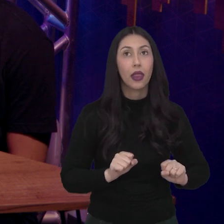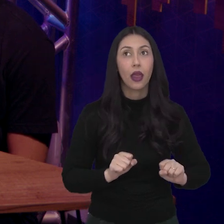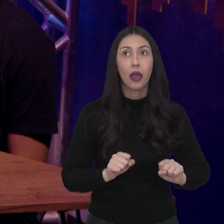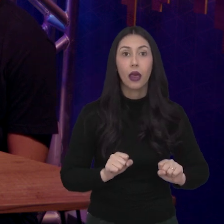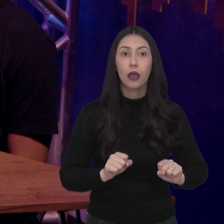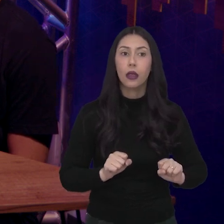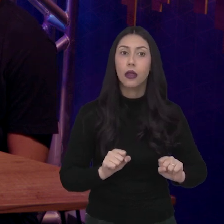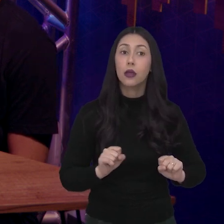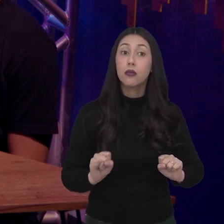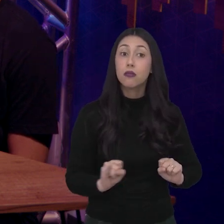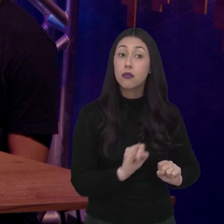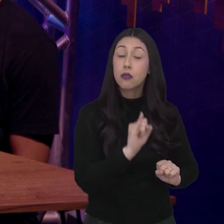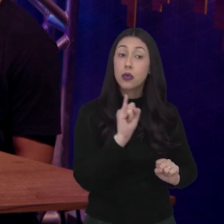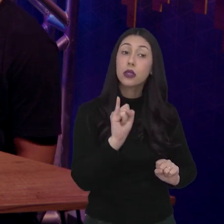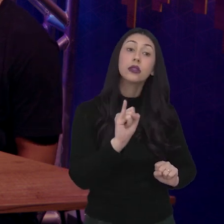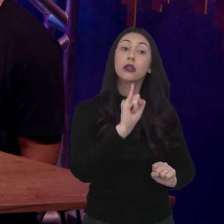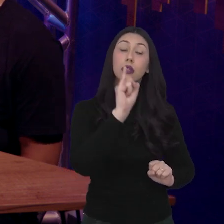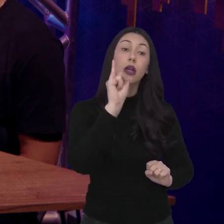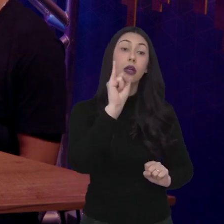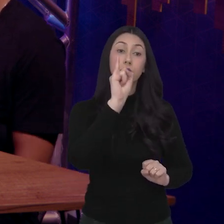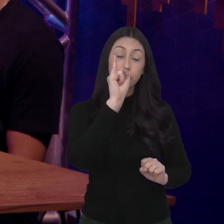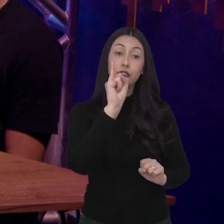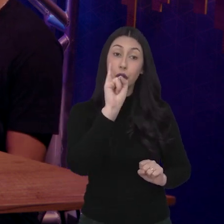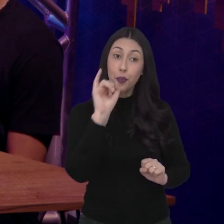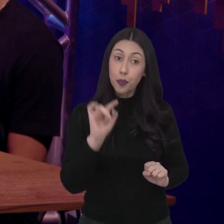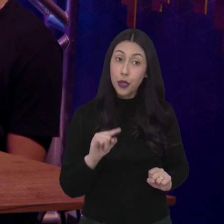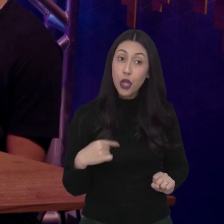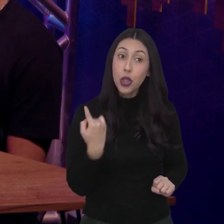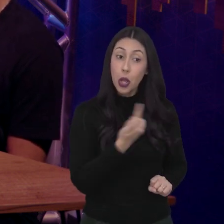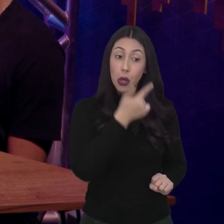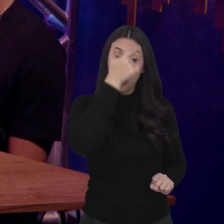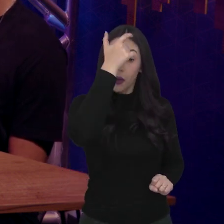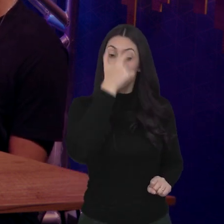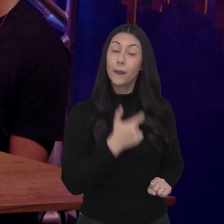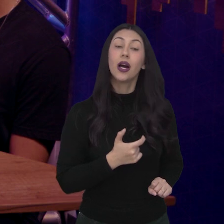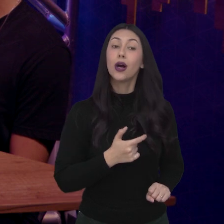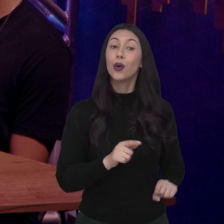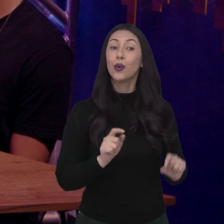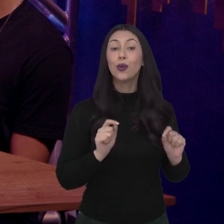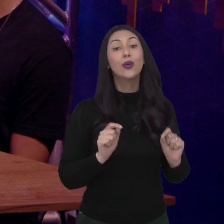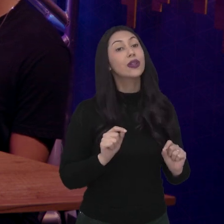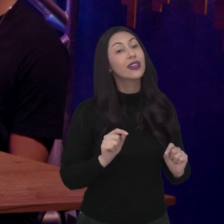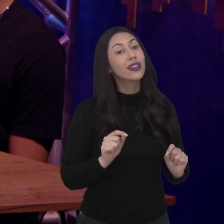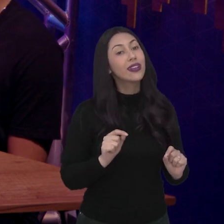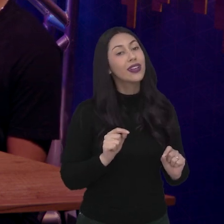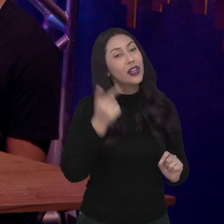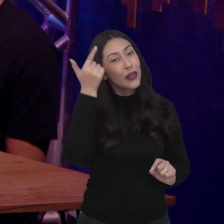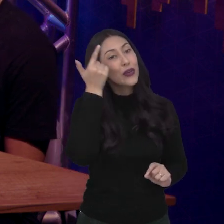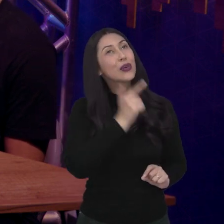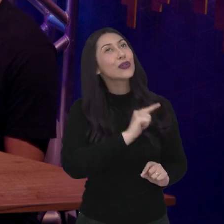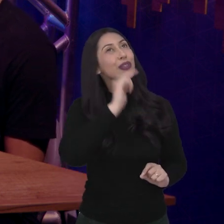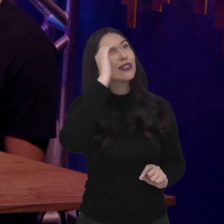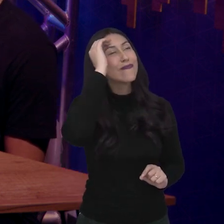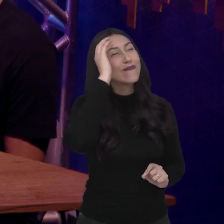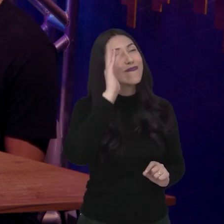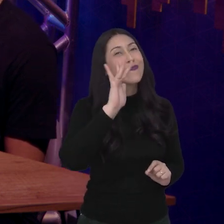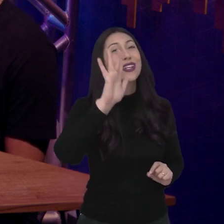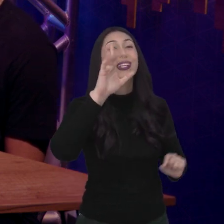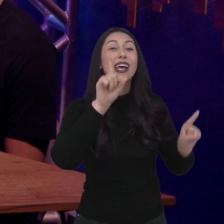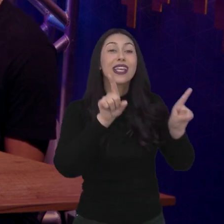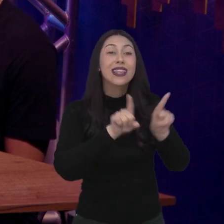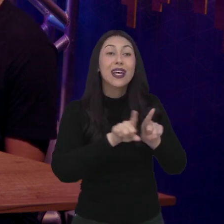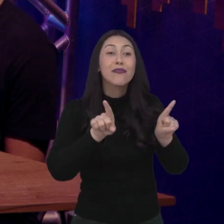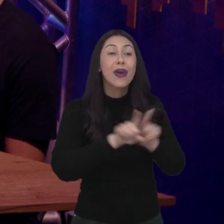fator extremamente importante para fazer da gente o que a gente é justamente essa questão da gente conseguir imaginar e da